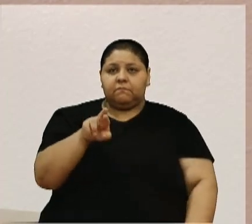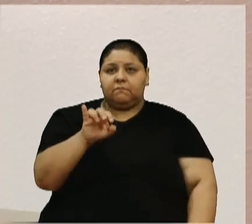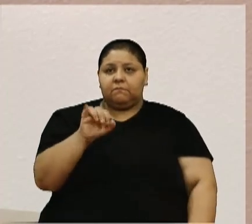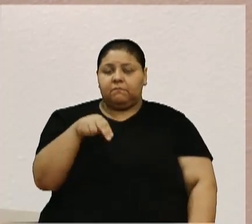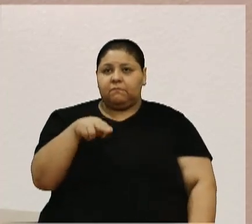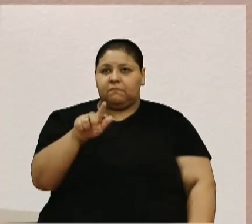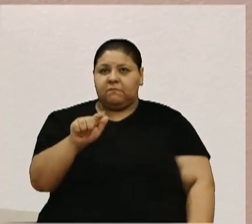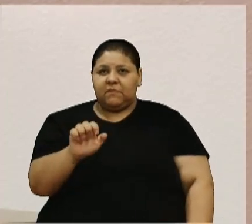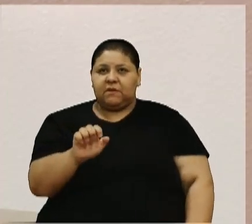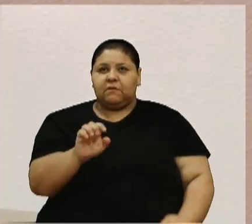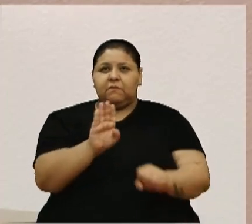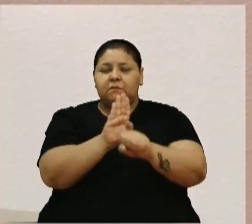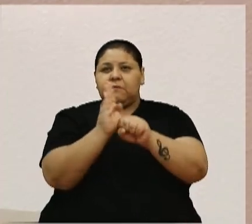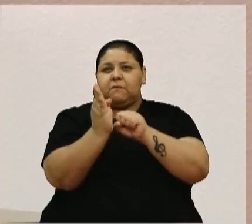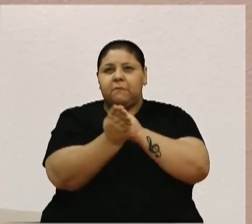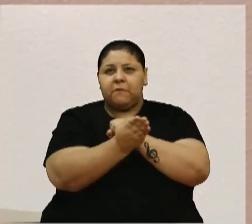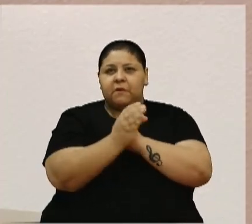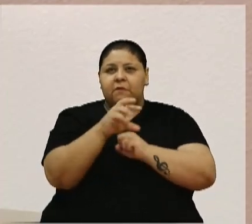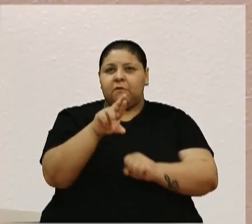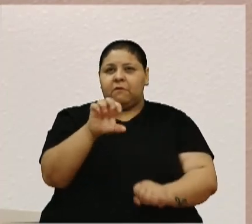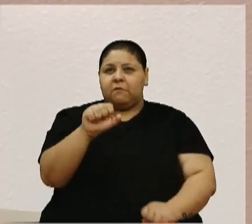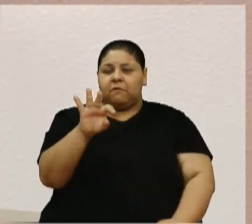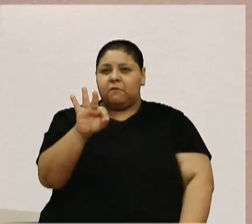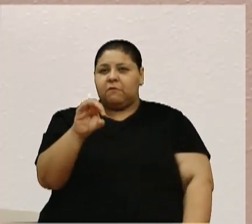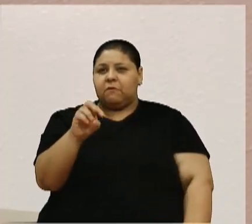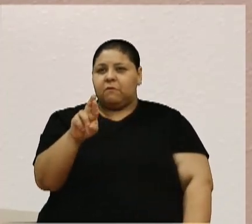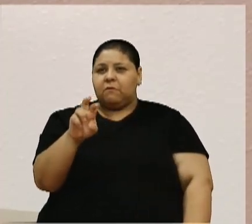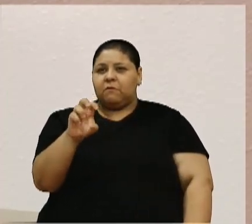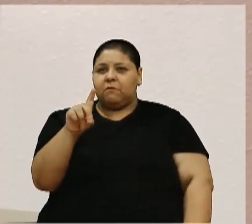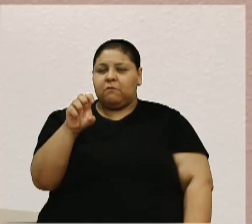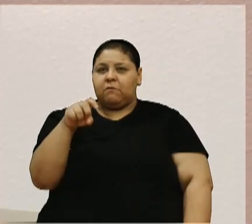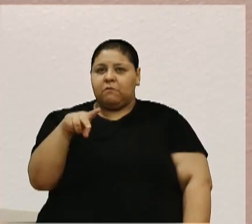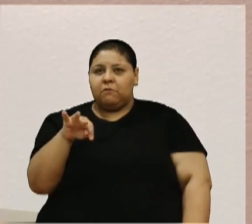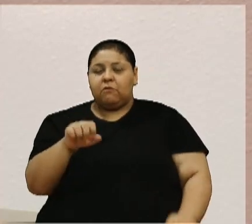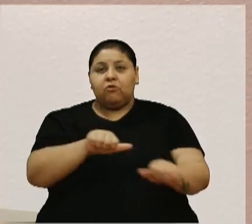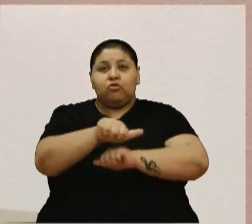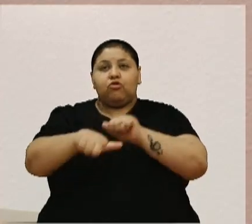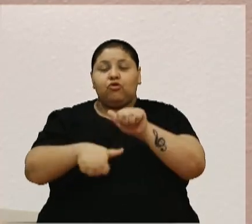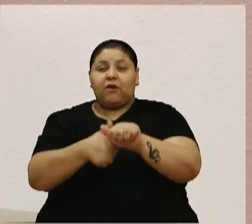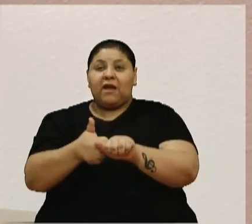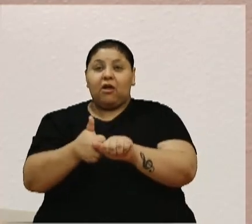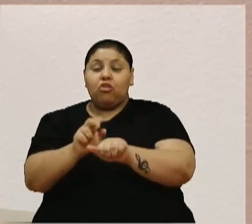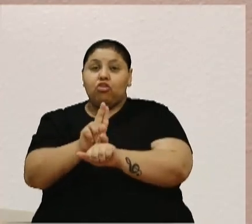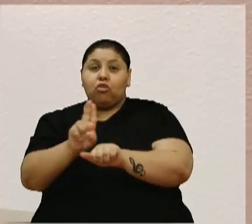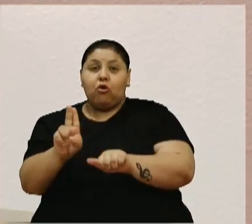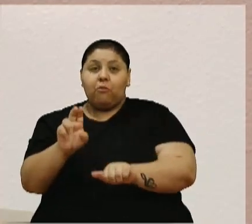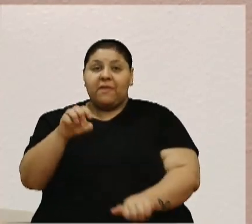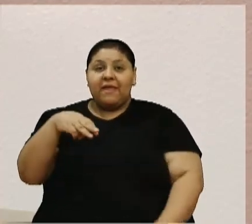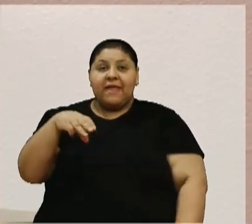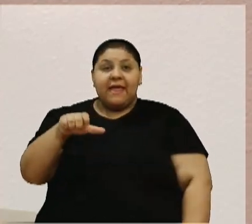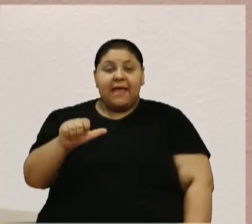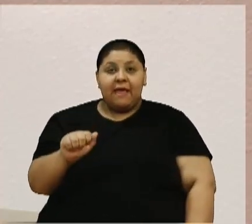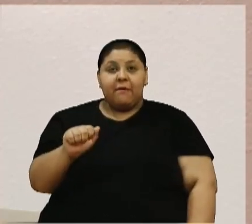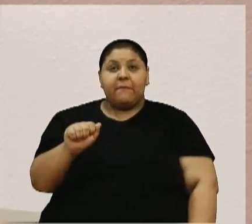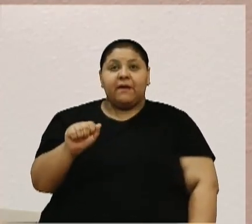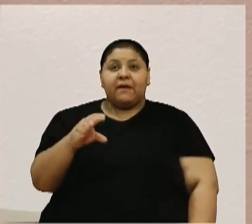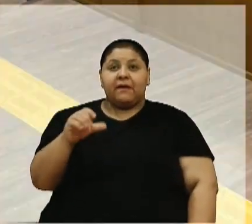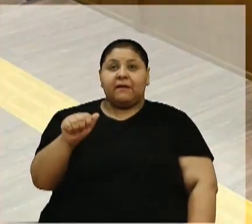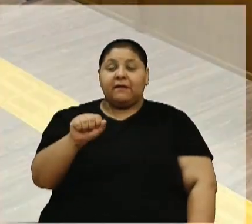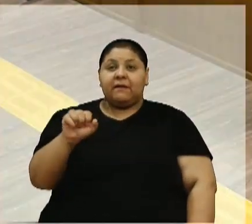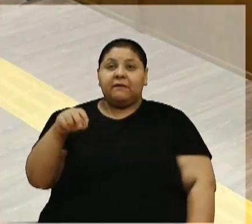Cristo Redentor, com o nome de Rua Ema Maria Bisol Cassini. Relator, vereador